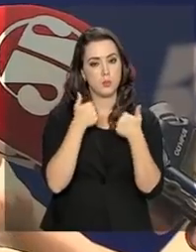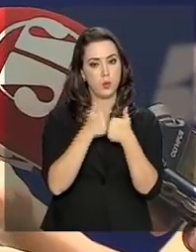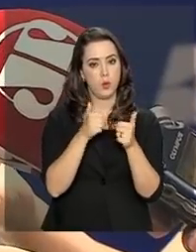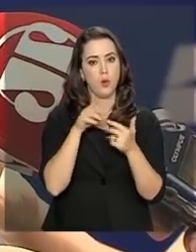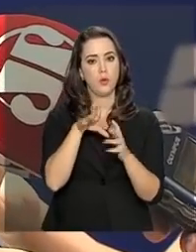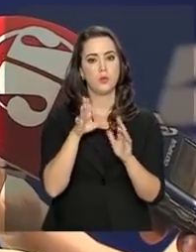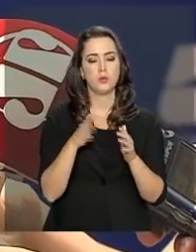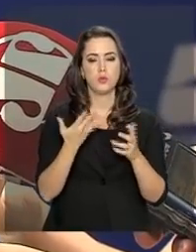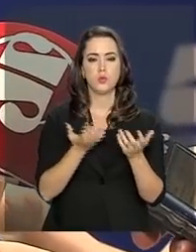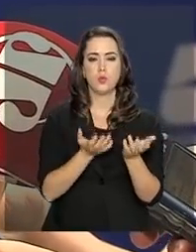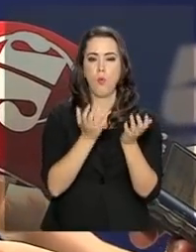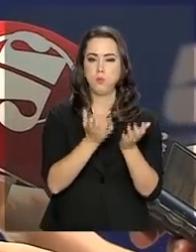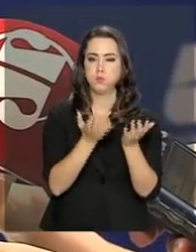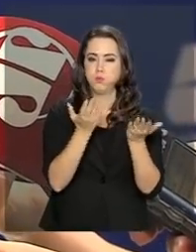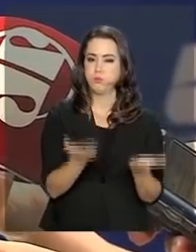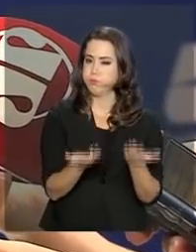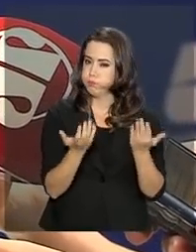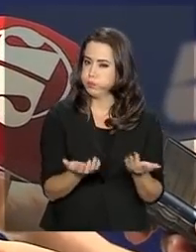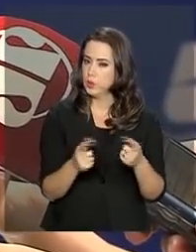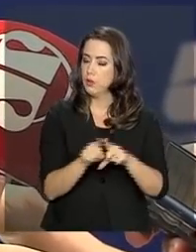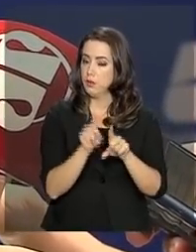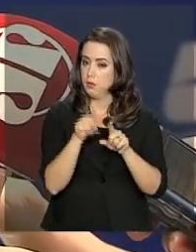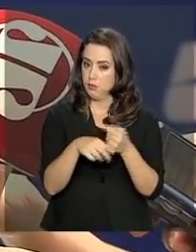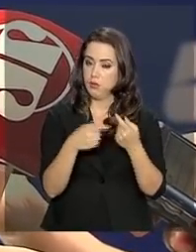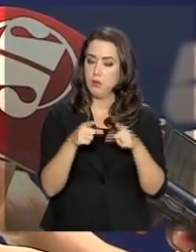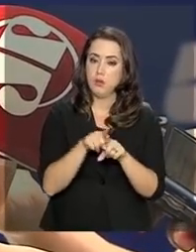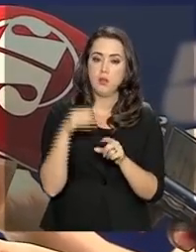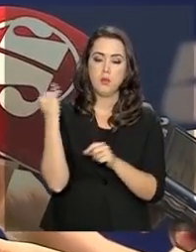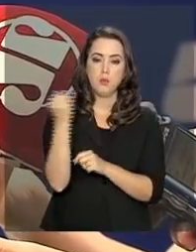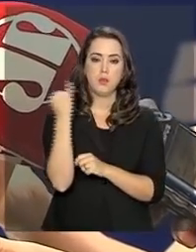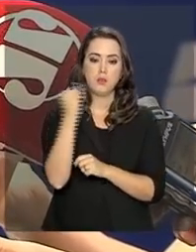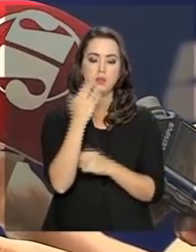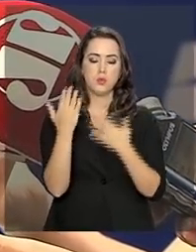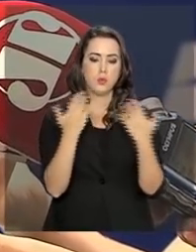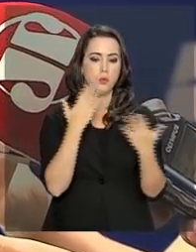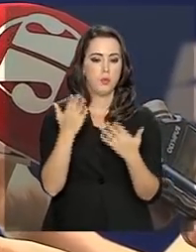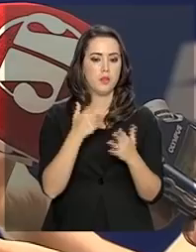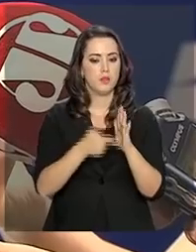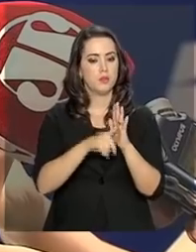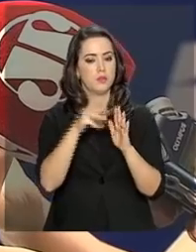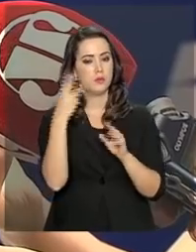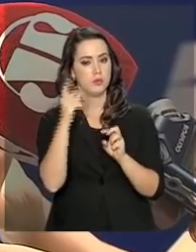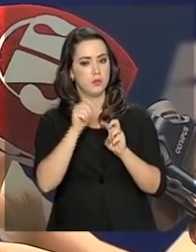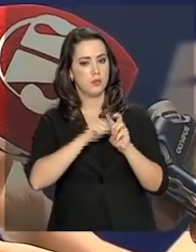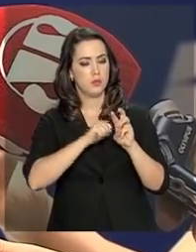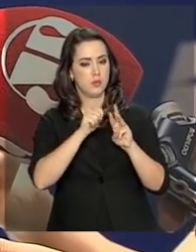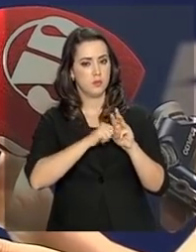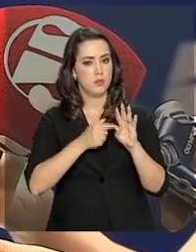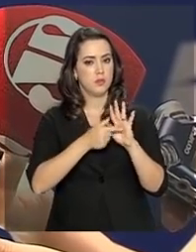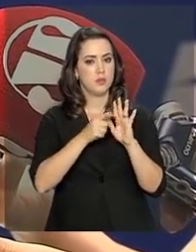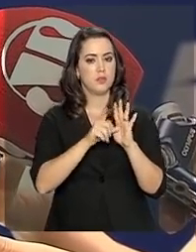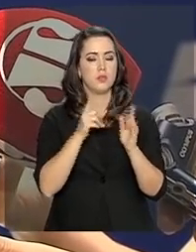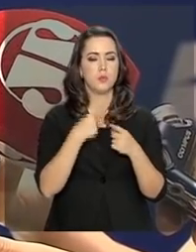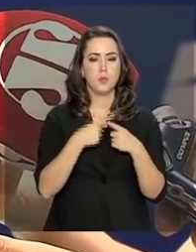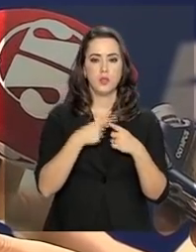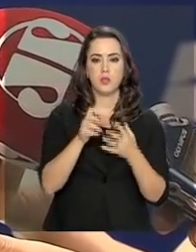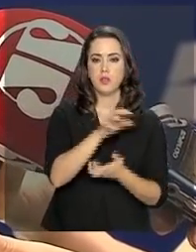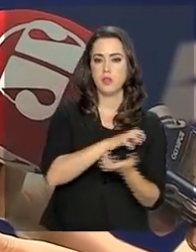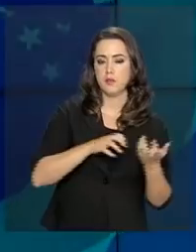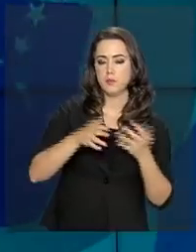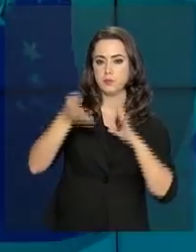transporte de carga e obviamente que tem um efeito base comparação com o trimestre passado que a gente teve a greve dos